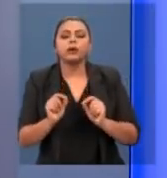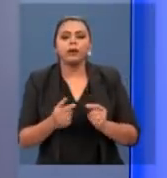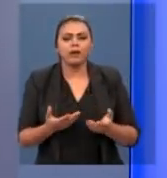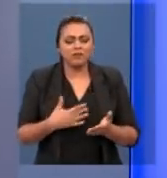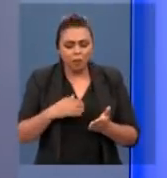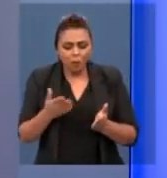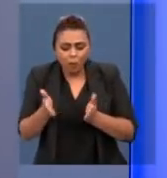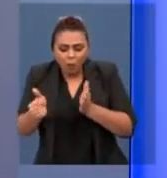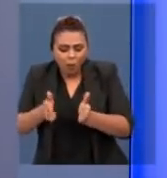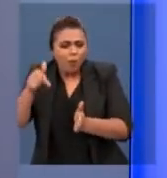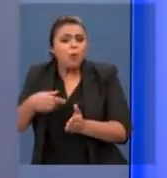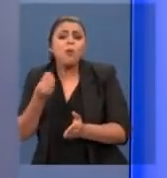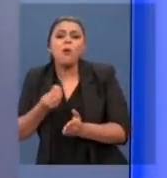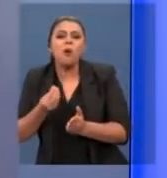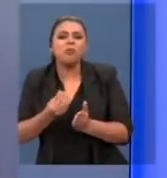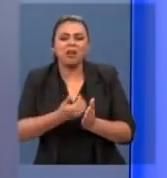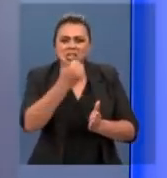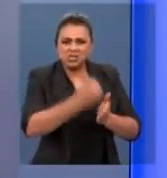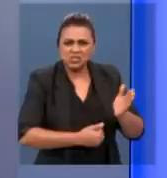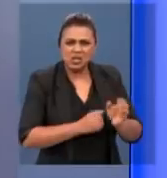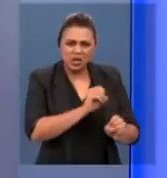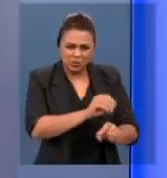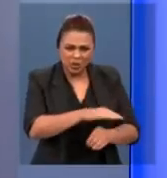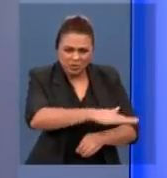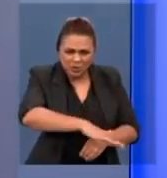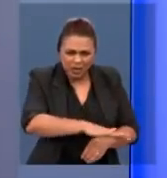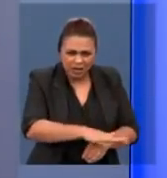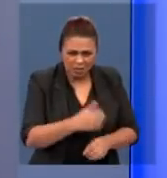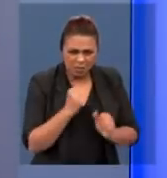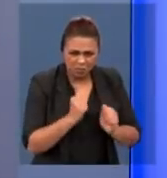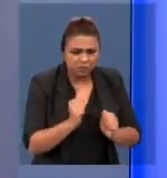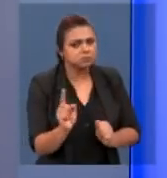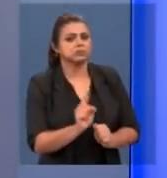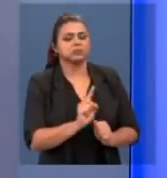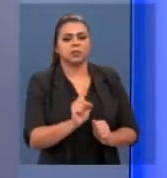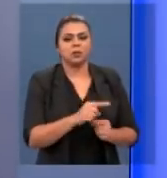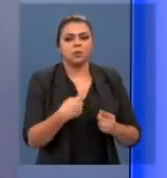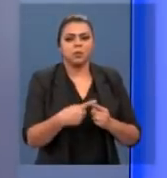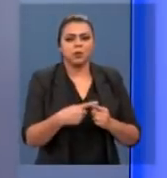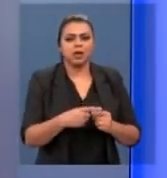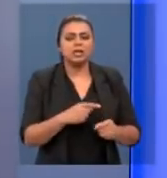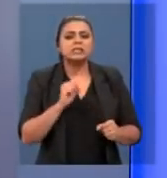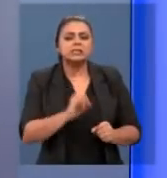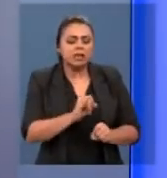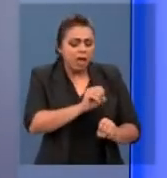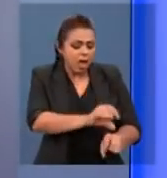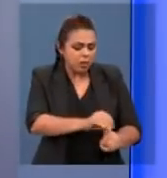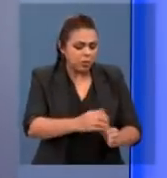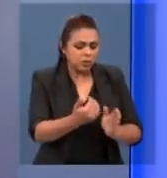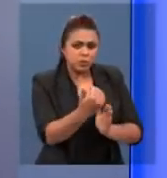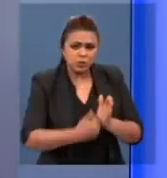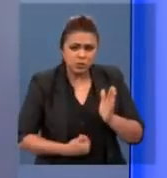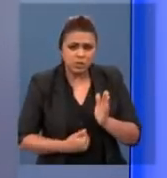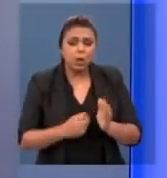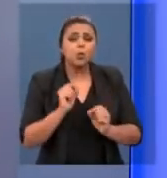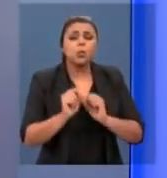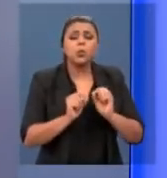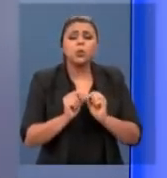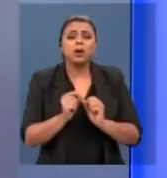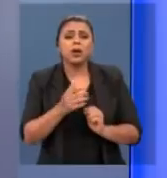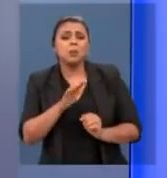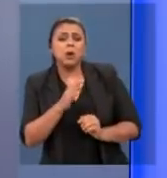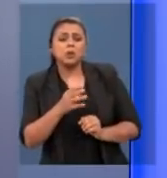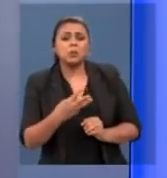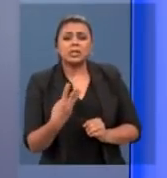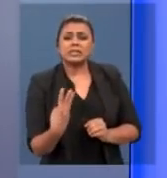dinheiro da educação como foi feito em 2011 para cá se tirou de da da educação de 2011 pra cá quase mais um pouco